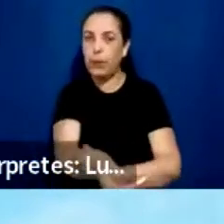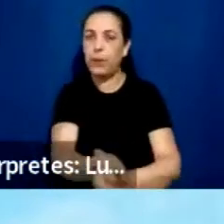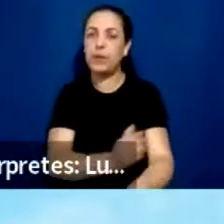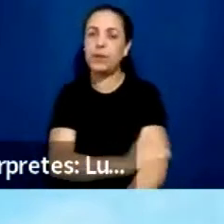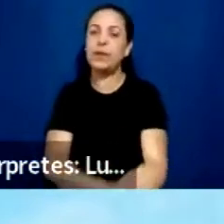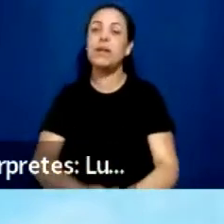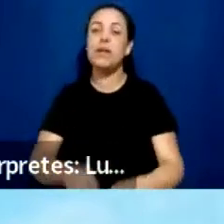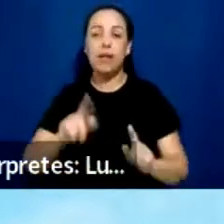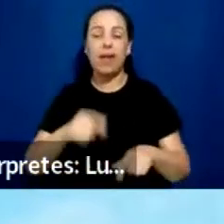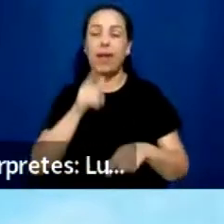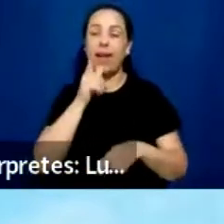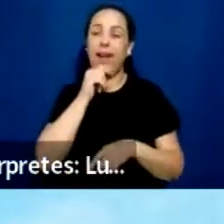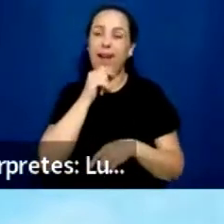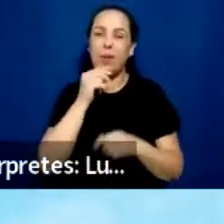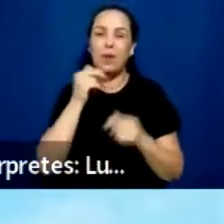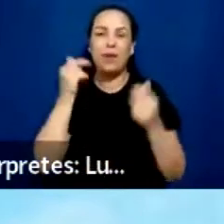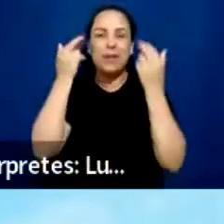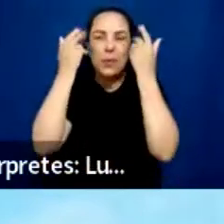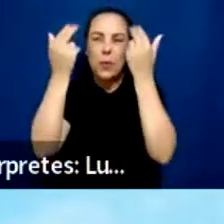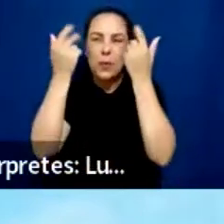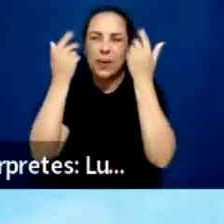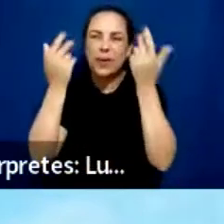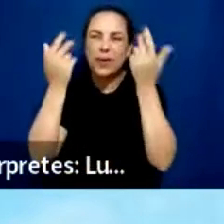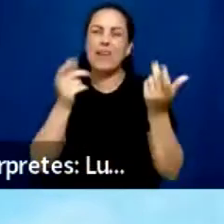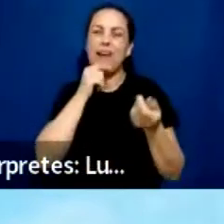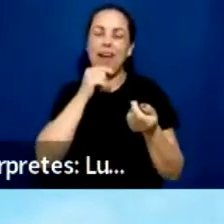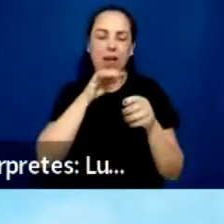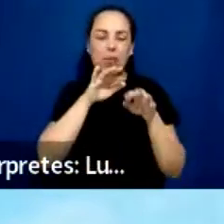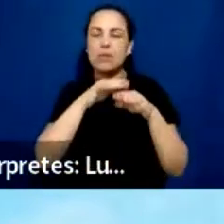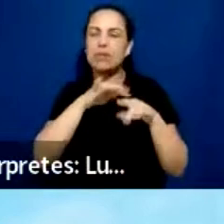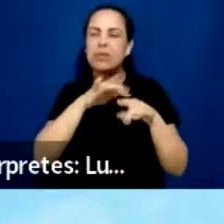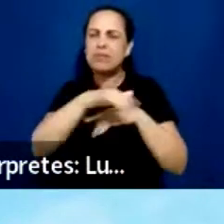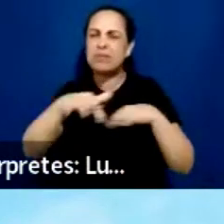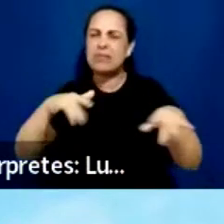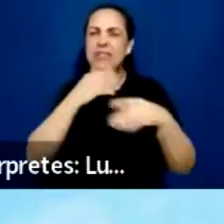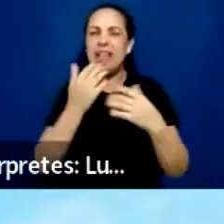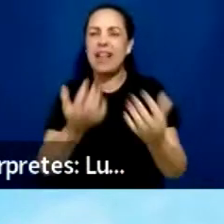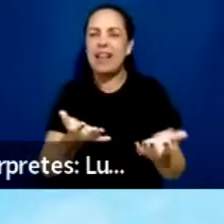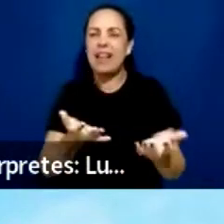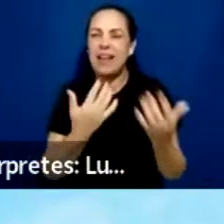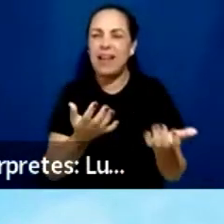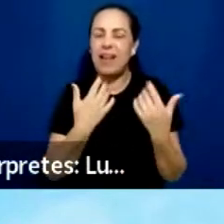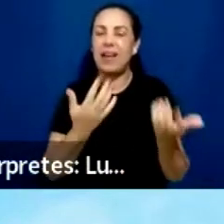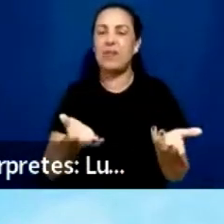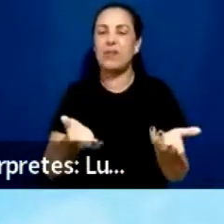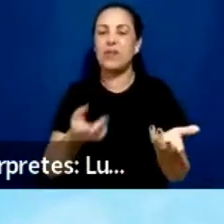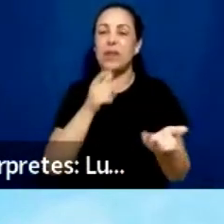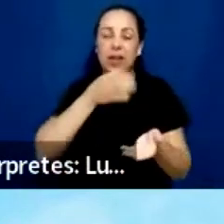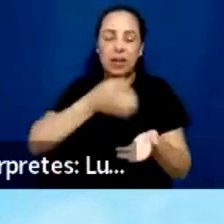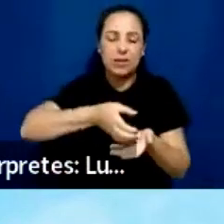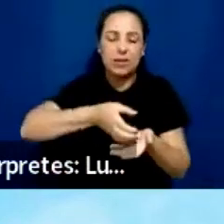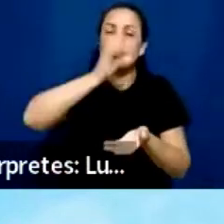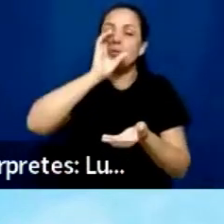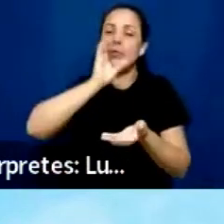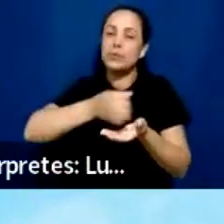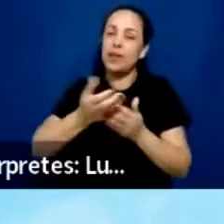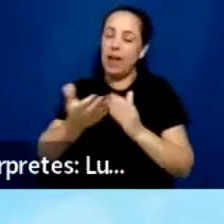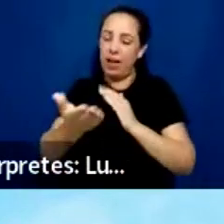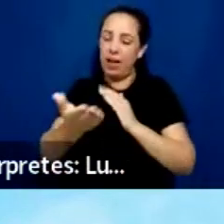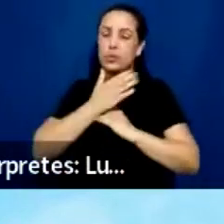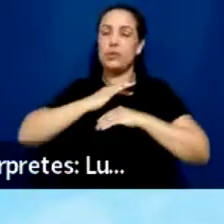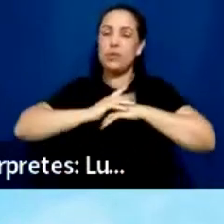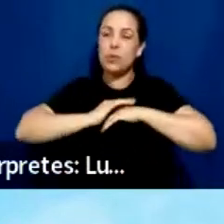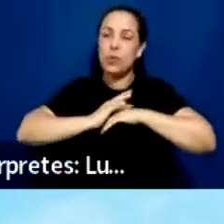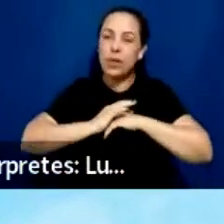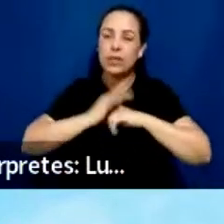tratamento natural, através de uma água estruturada, que nós estamos combatendo a causa das